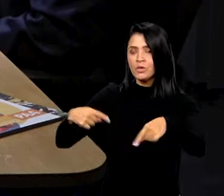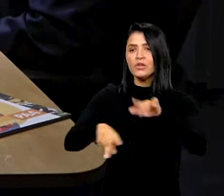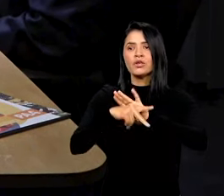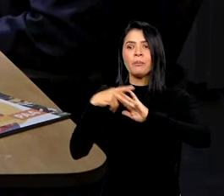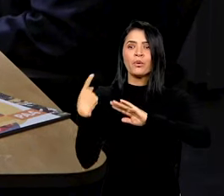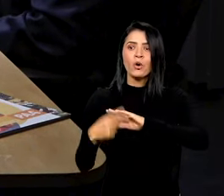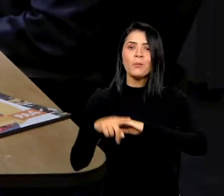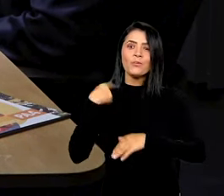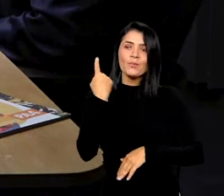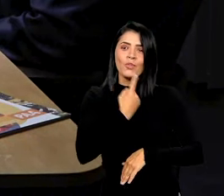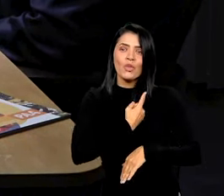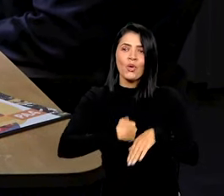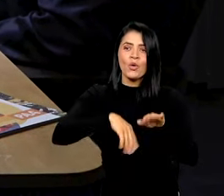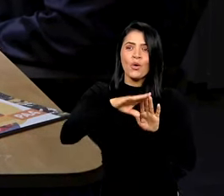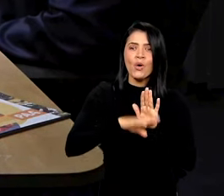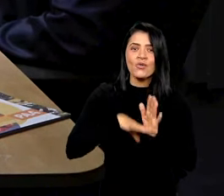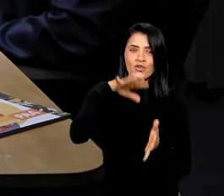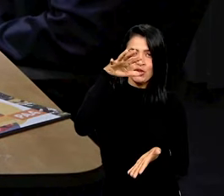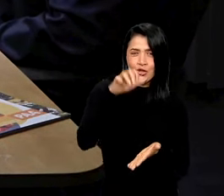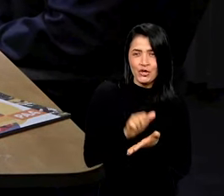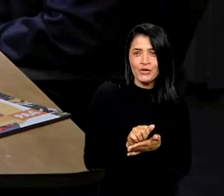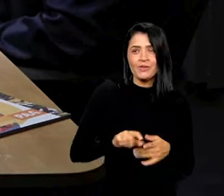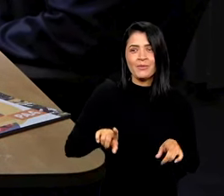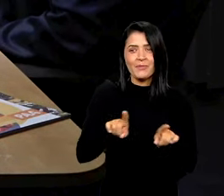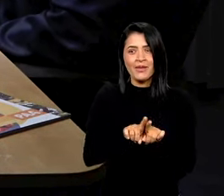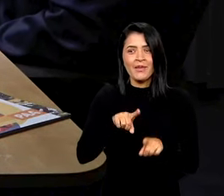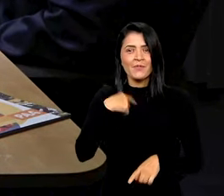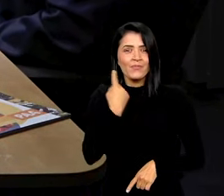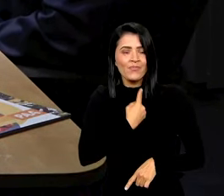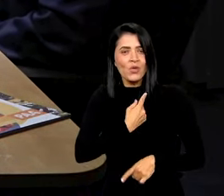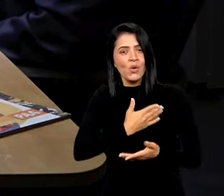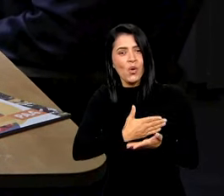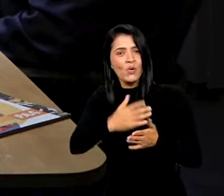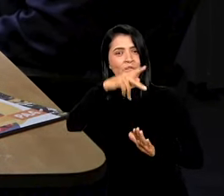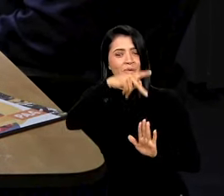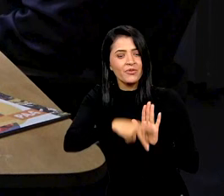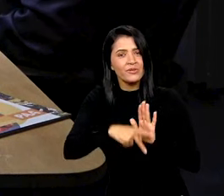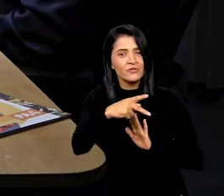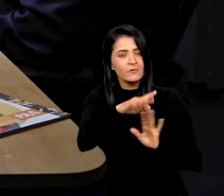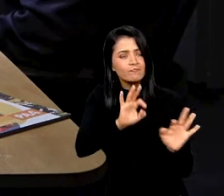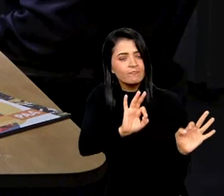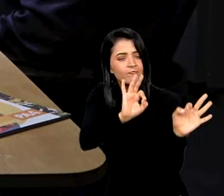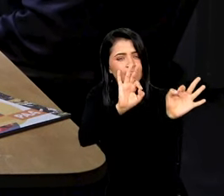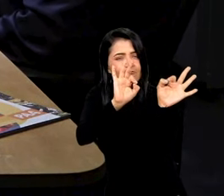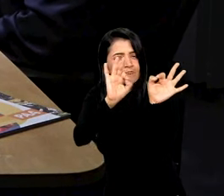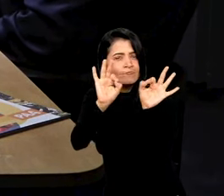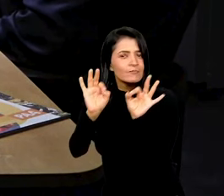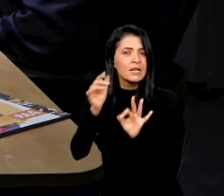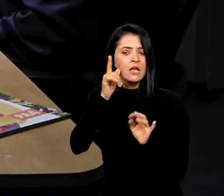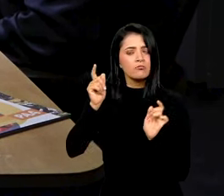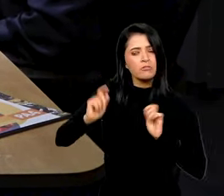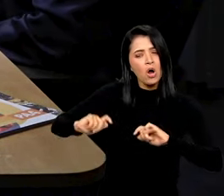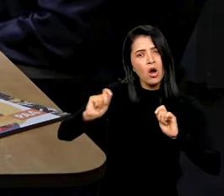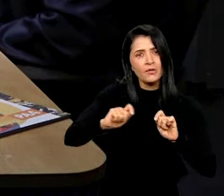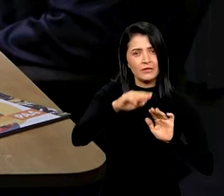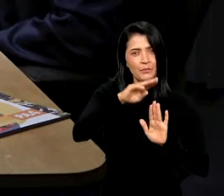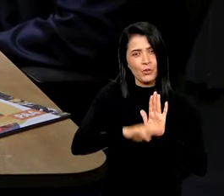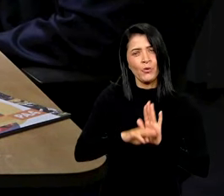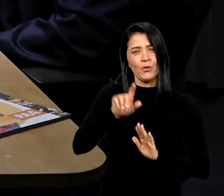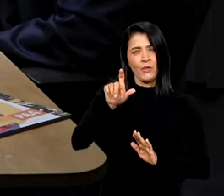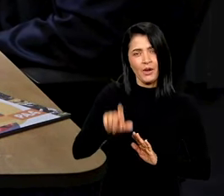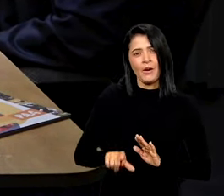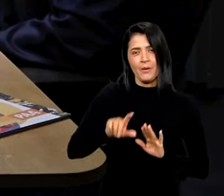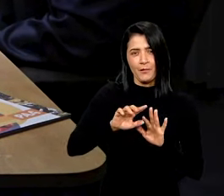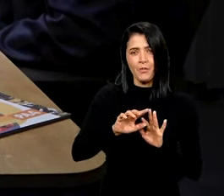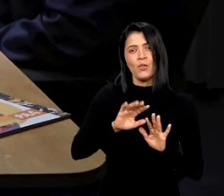nossos prontuários e registros, as nossas iniciativas de acompanhamento das condicionalidades do programa Bolsa Família,